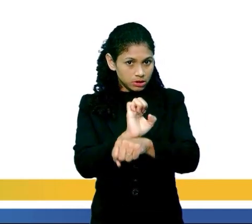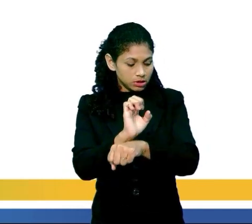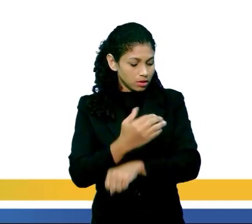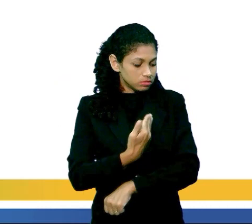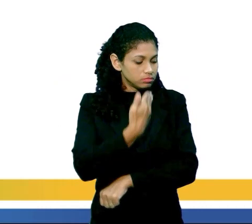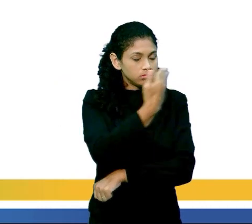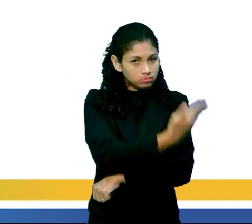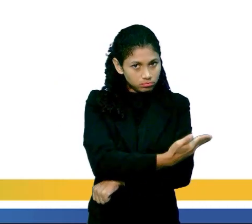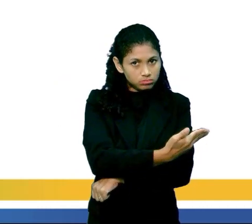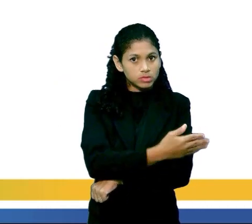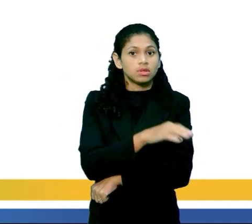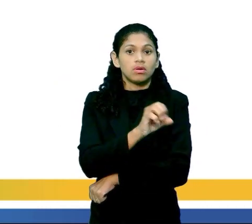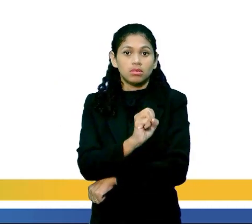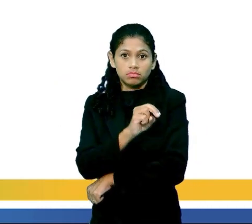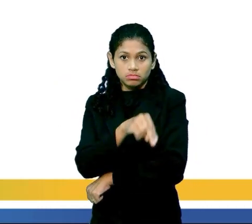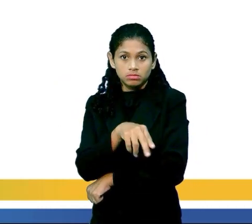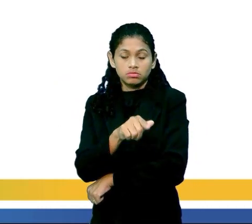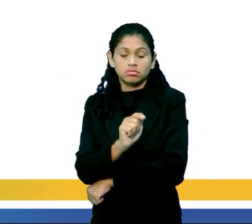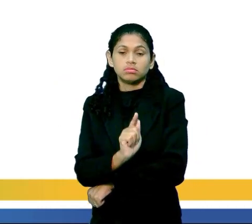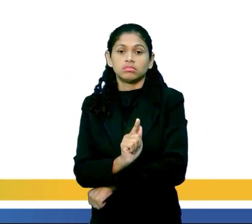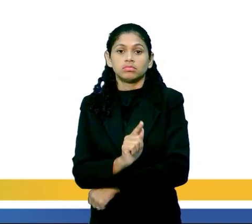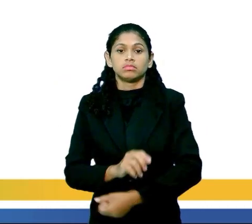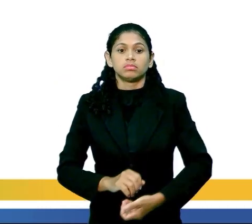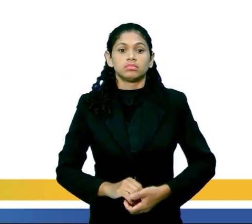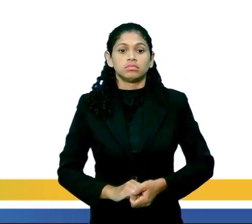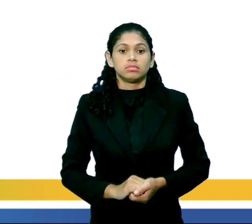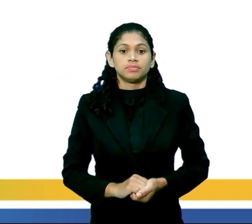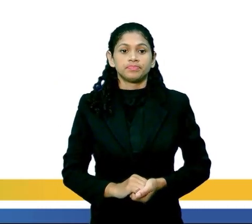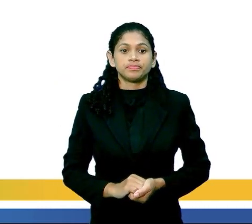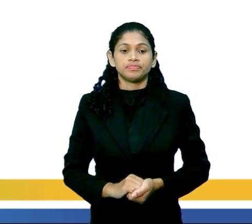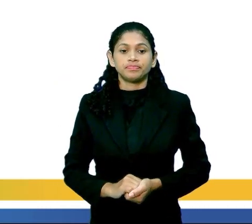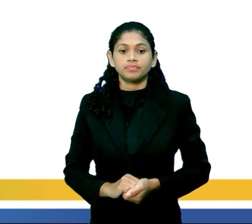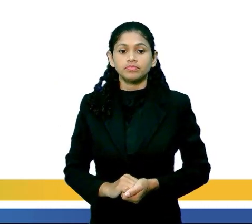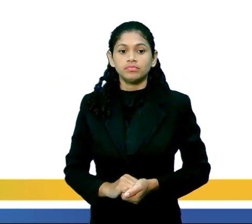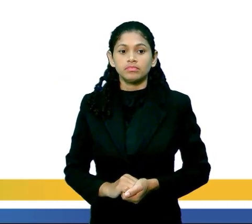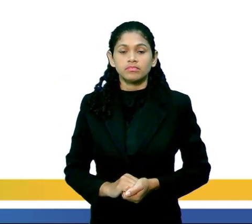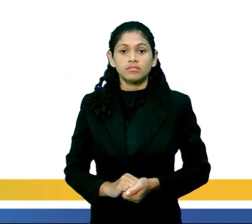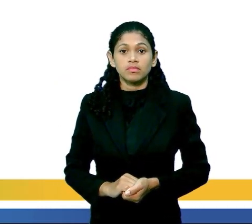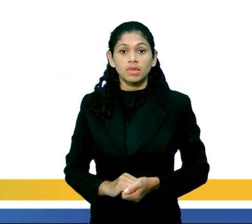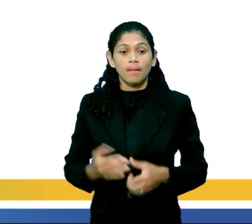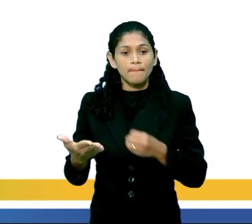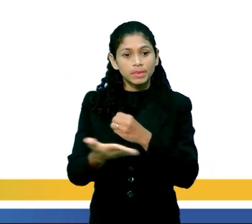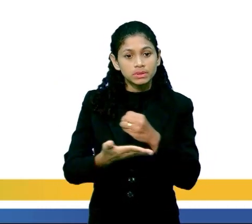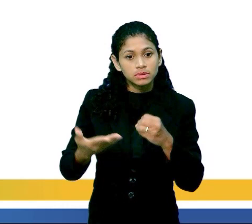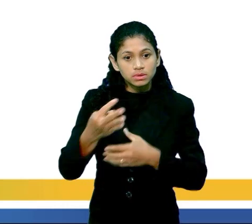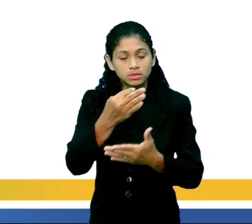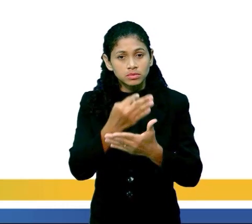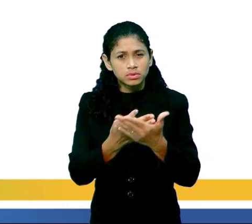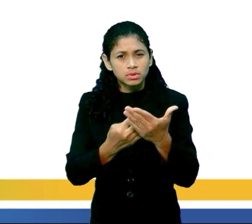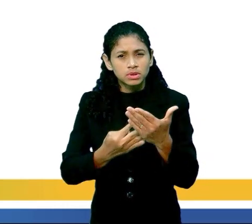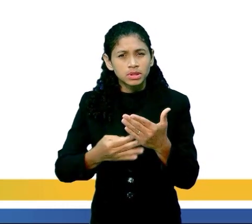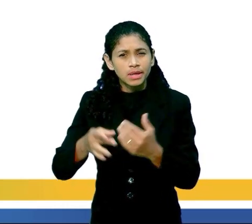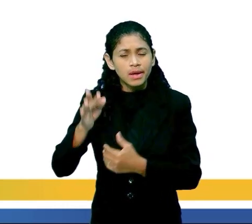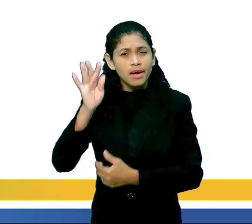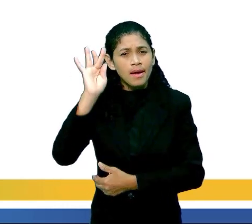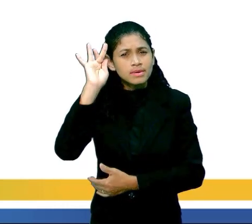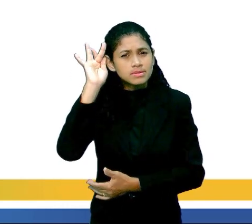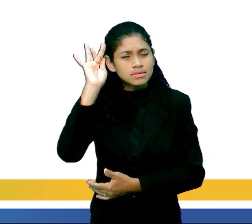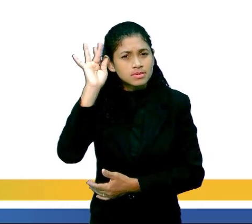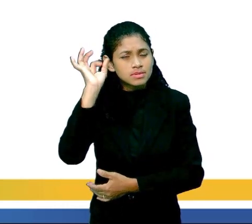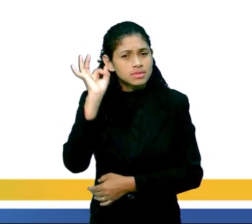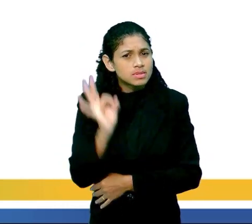organizações. Vamos para o comando da nossa questão. Sobre o texto, é correto afirmar